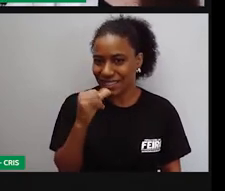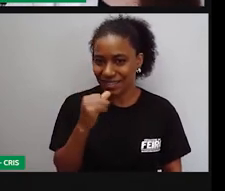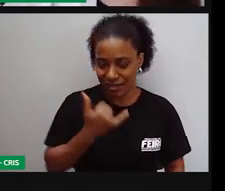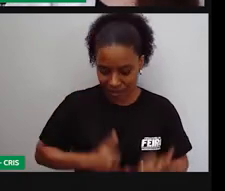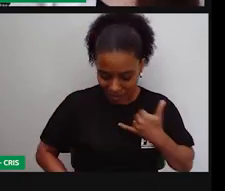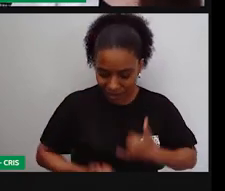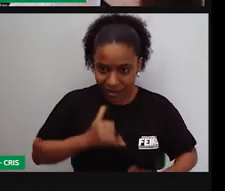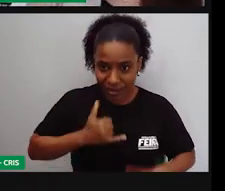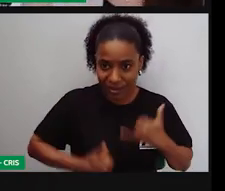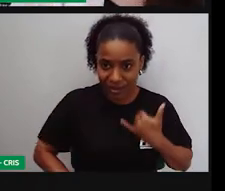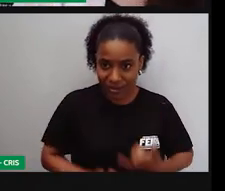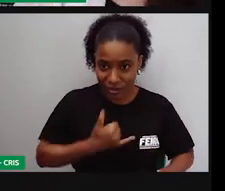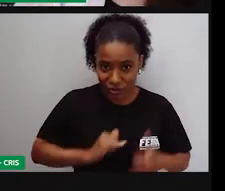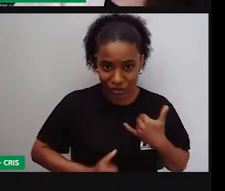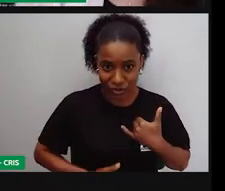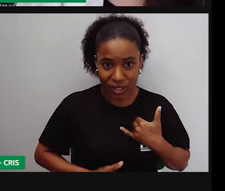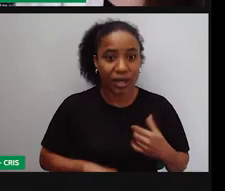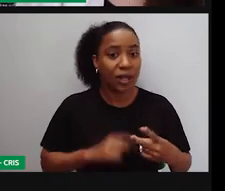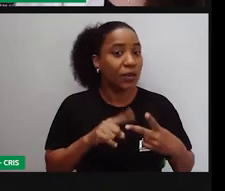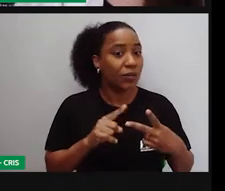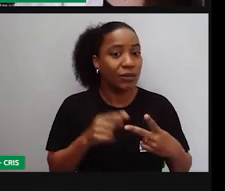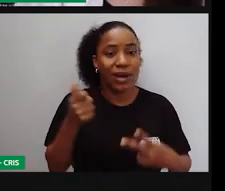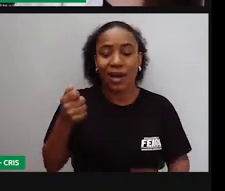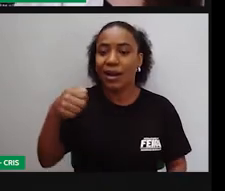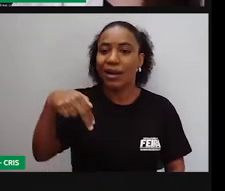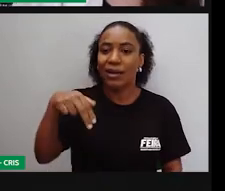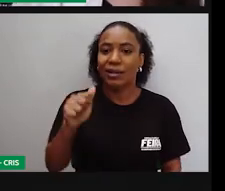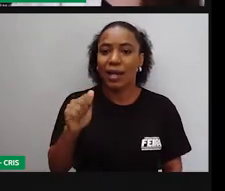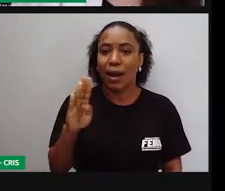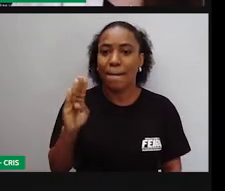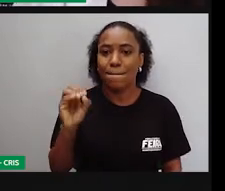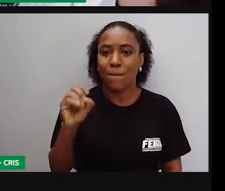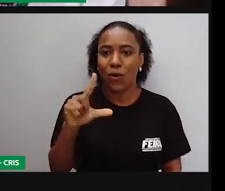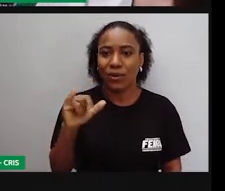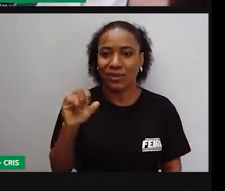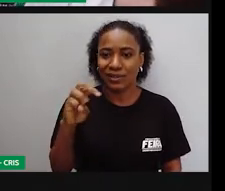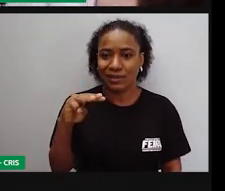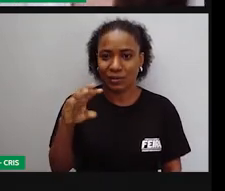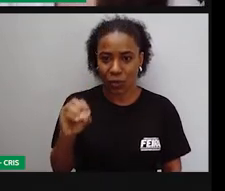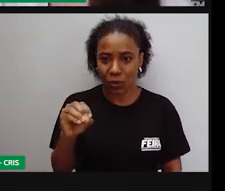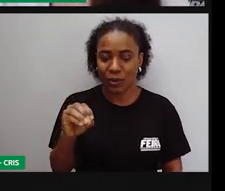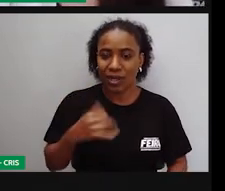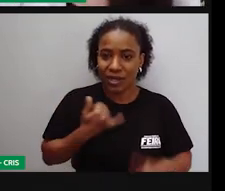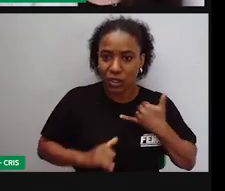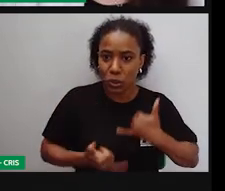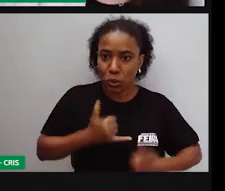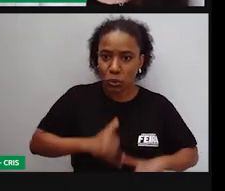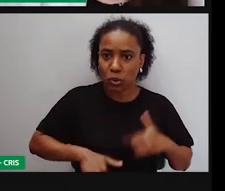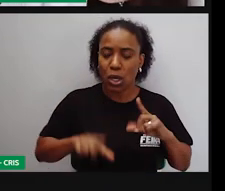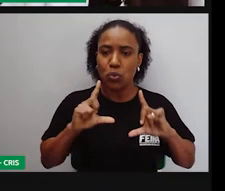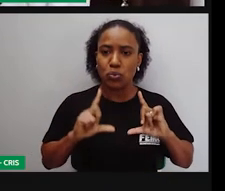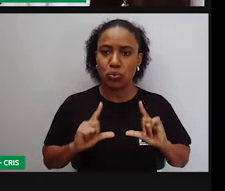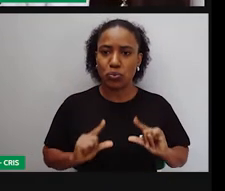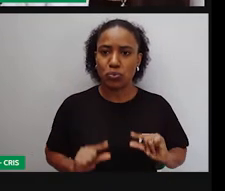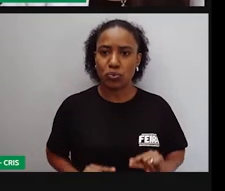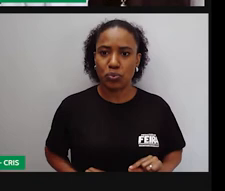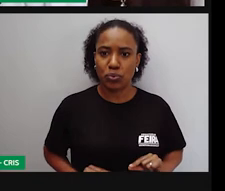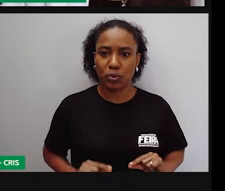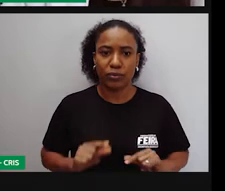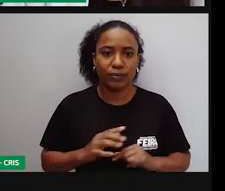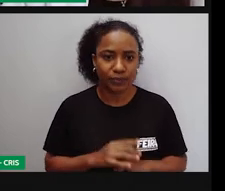anabolismo, que consome a energia. E a gente vai ver um pouquinho de cada uma delas, tá bom? Aqui no anabolismo, a gente vê